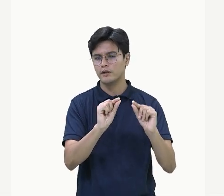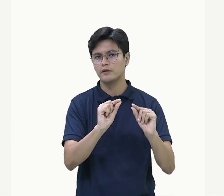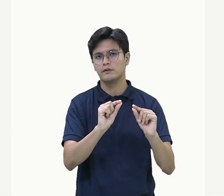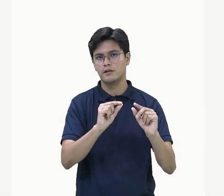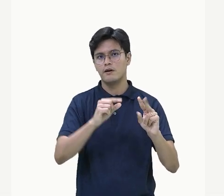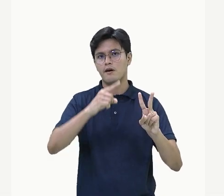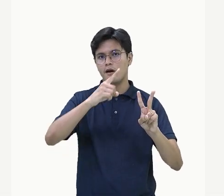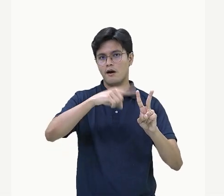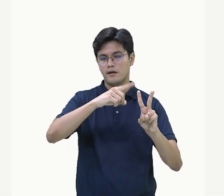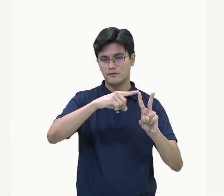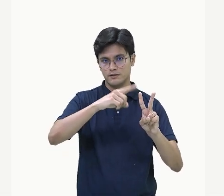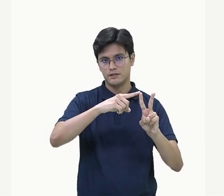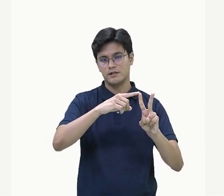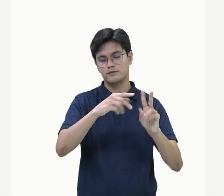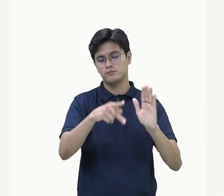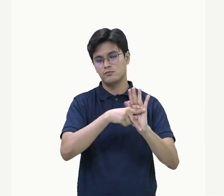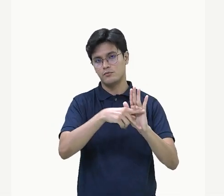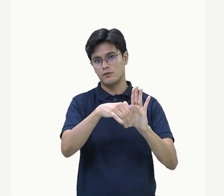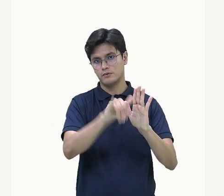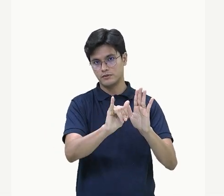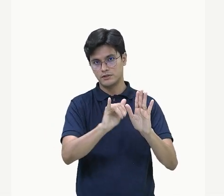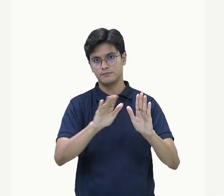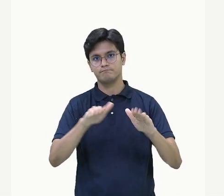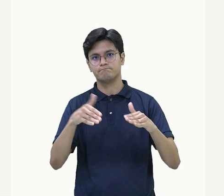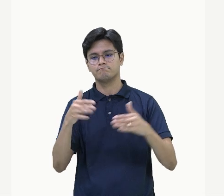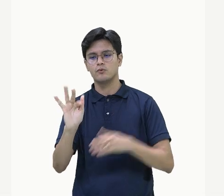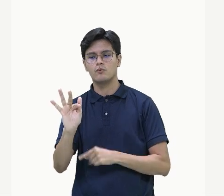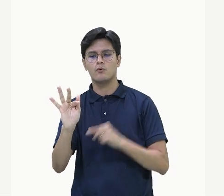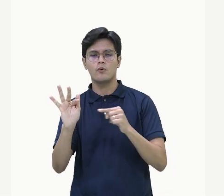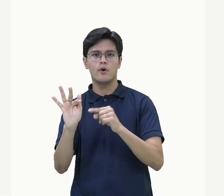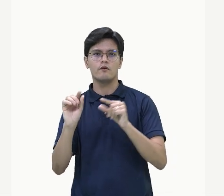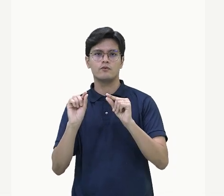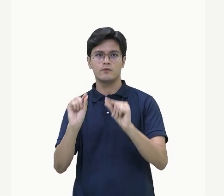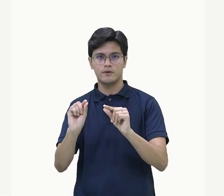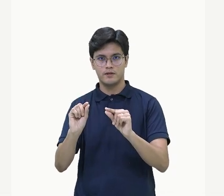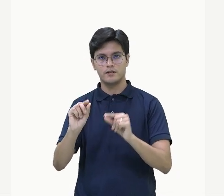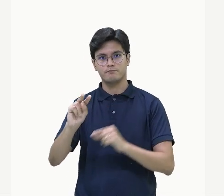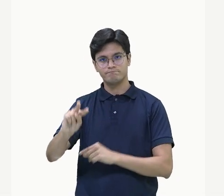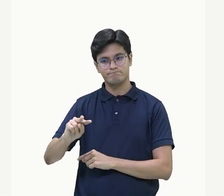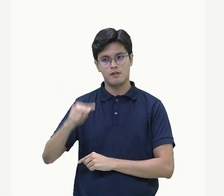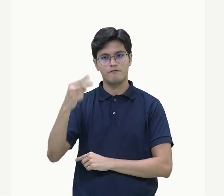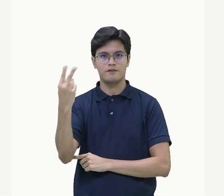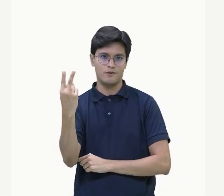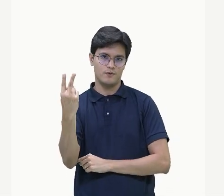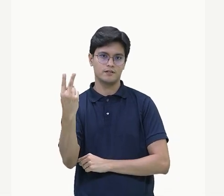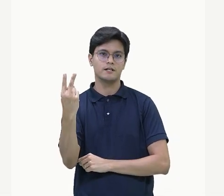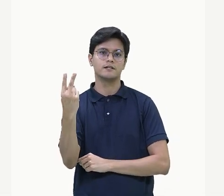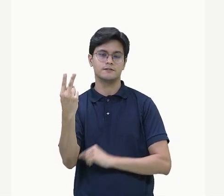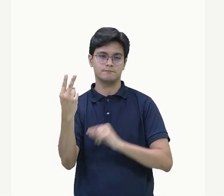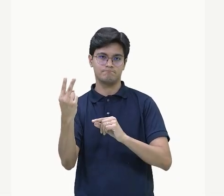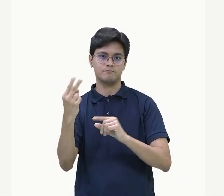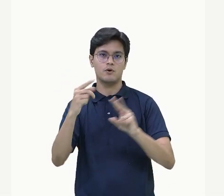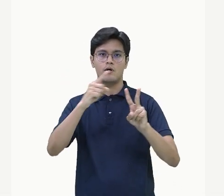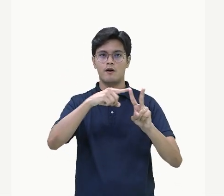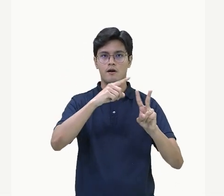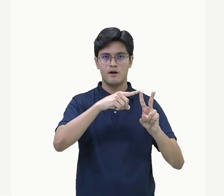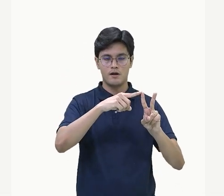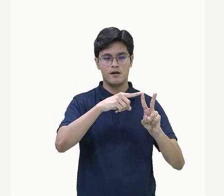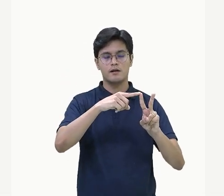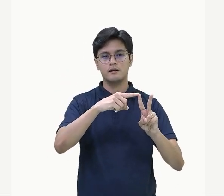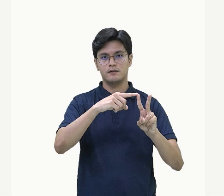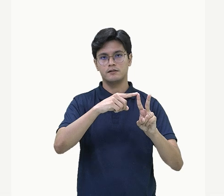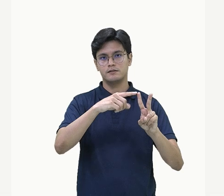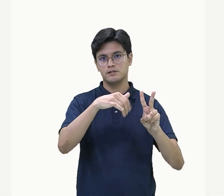E quem é o f? O f, a gente eleva isso aqui ao quadrado. Então, vai ser a raiz de y ao